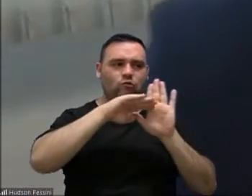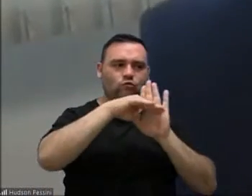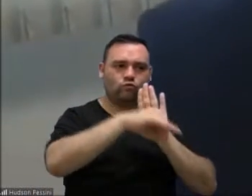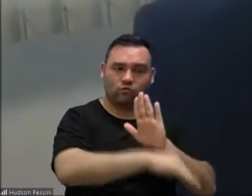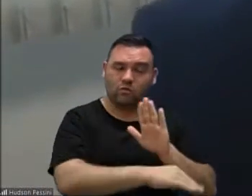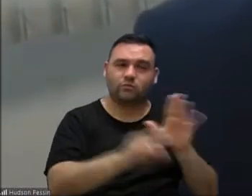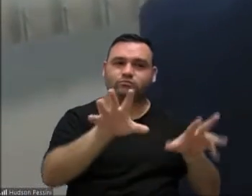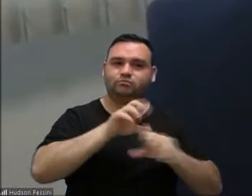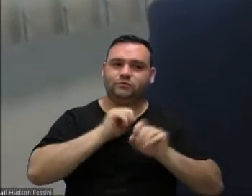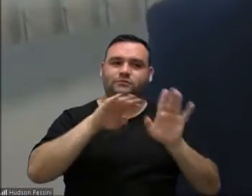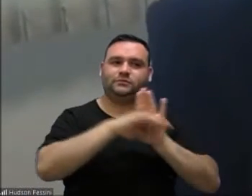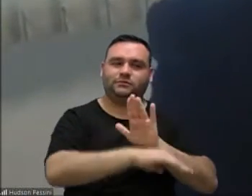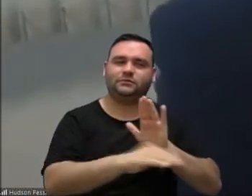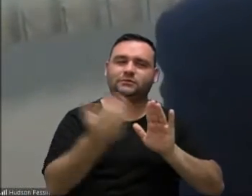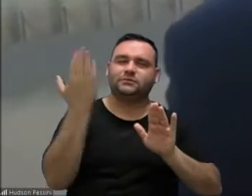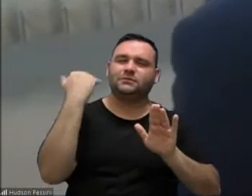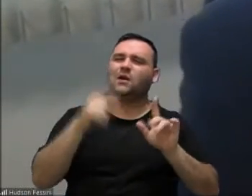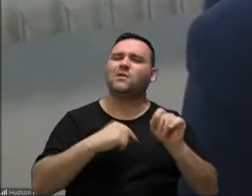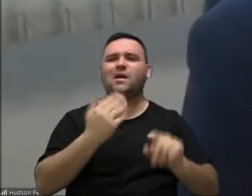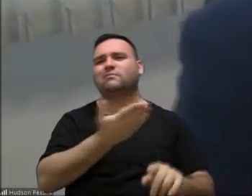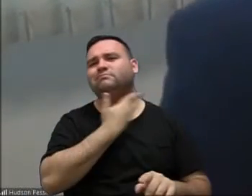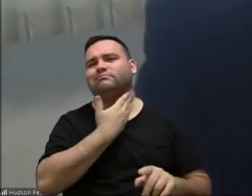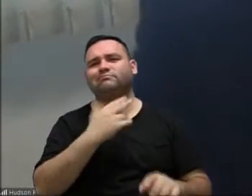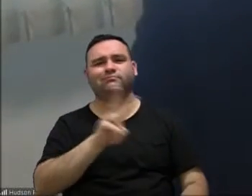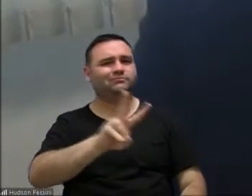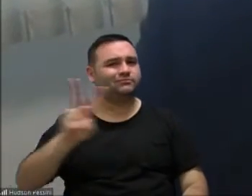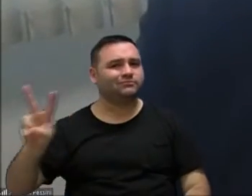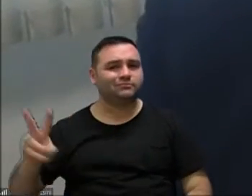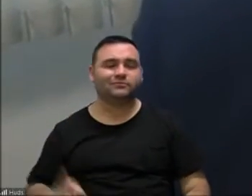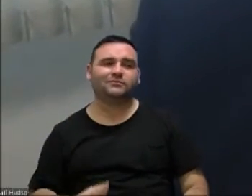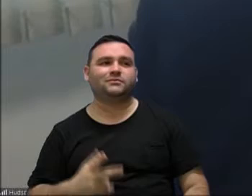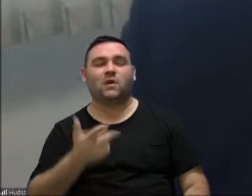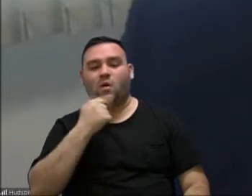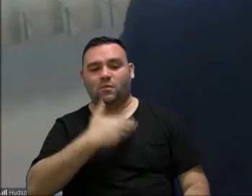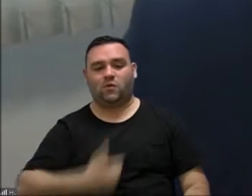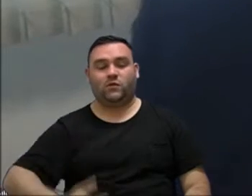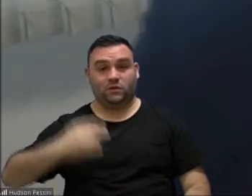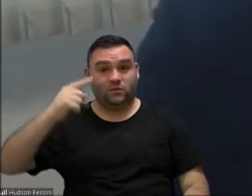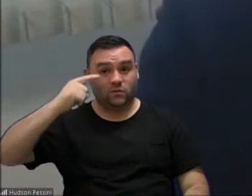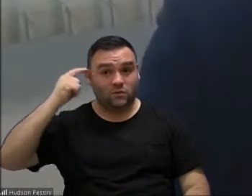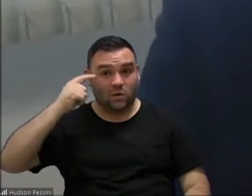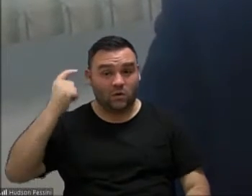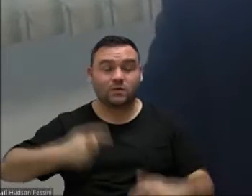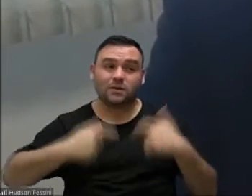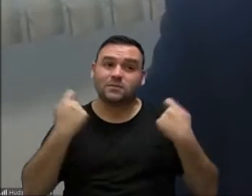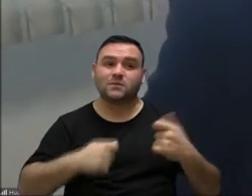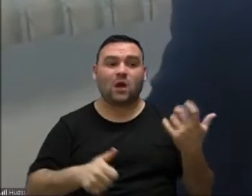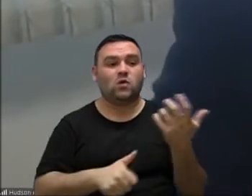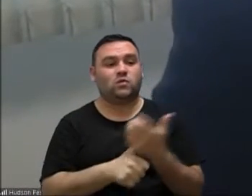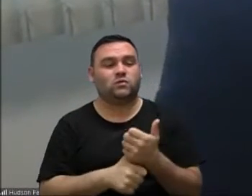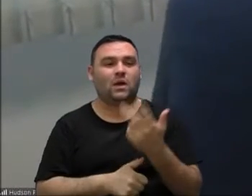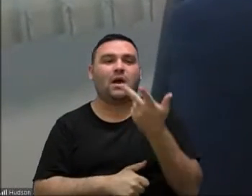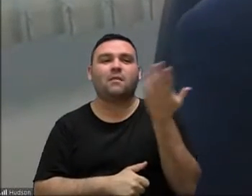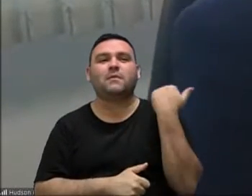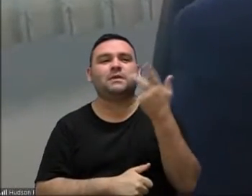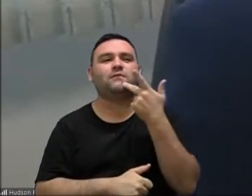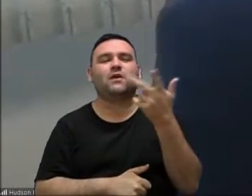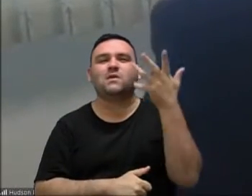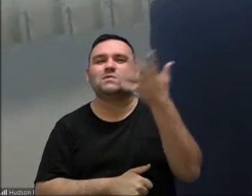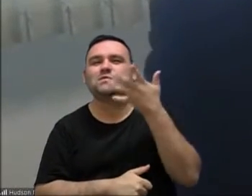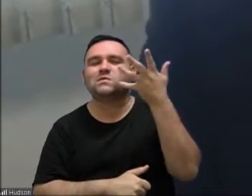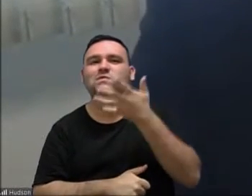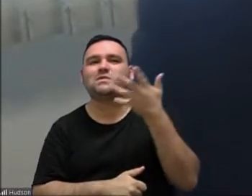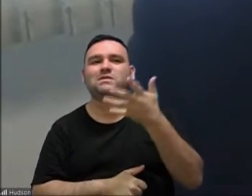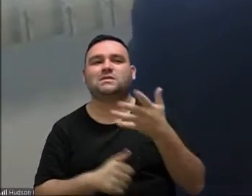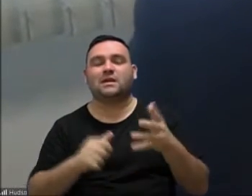prova mais uma vez que aquilo era uma falácia eleitoreira o senhor governador Dória tem que substituir quando ele falava nos discursos